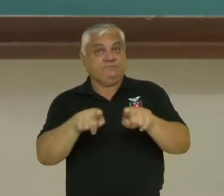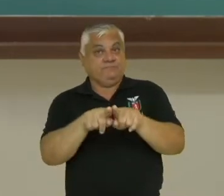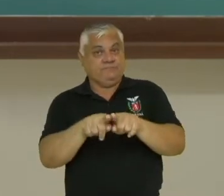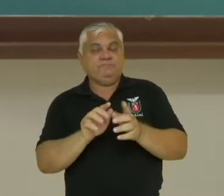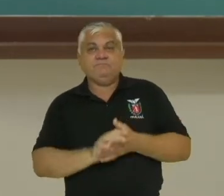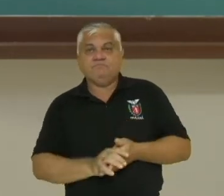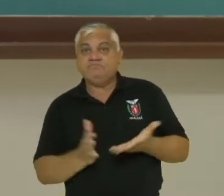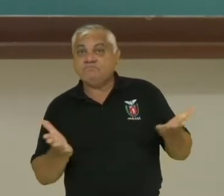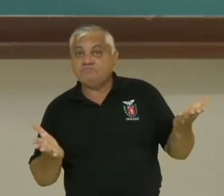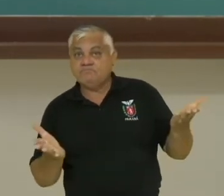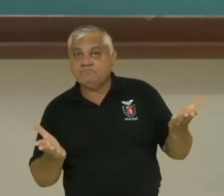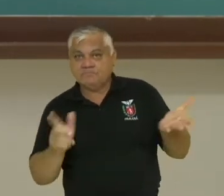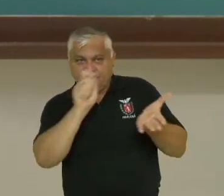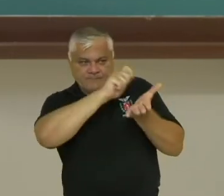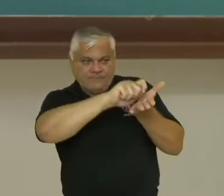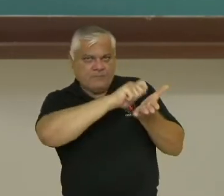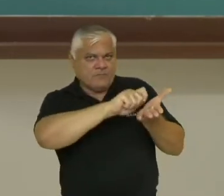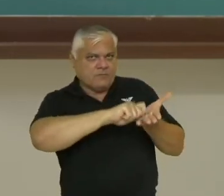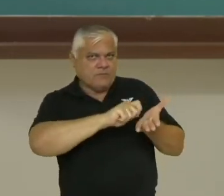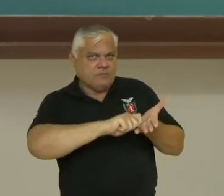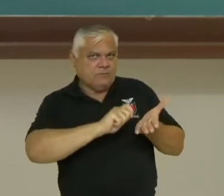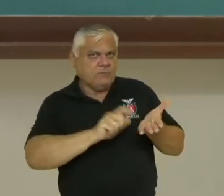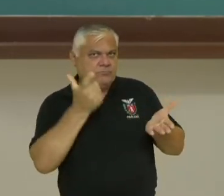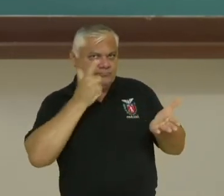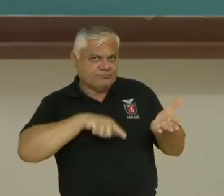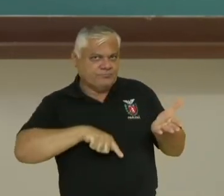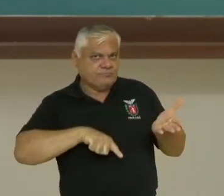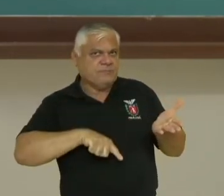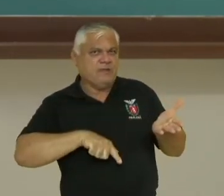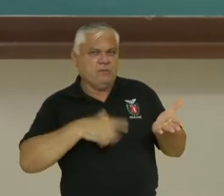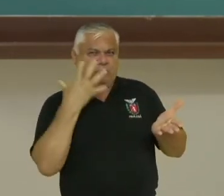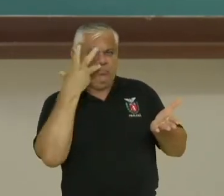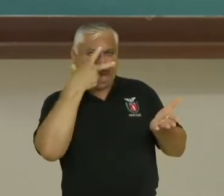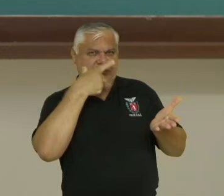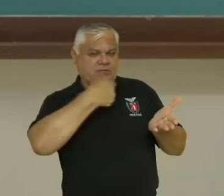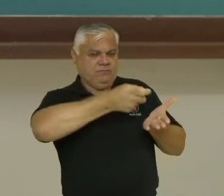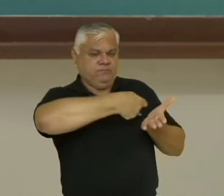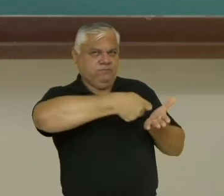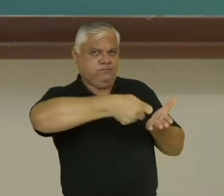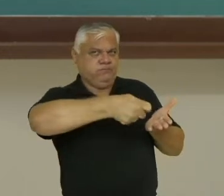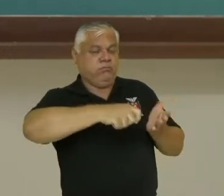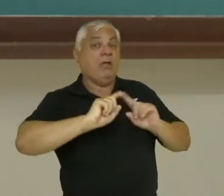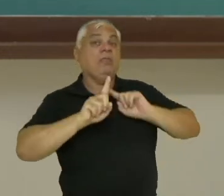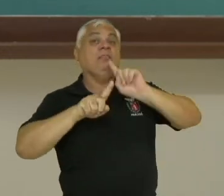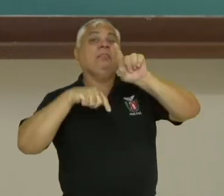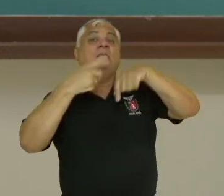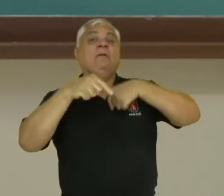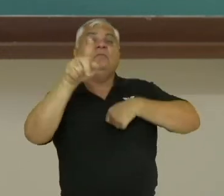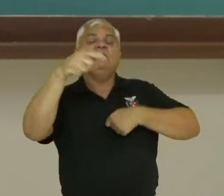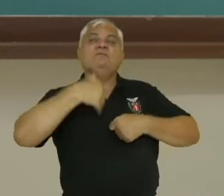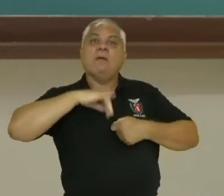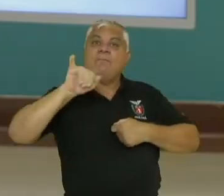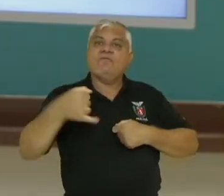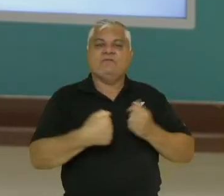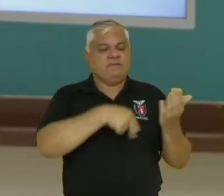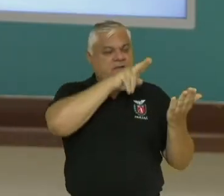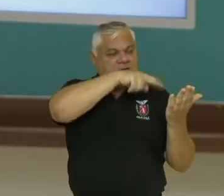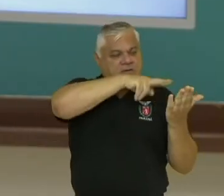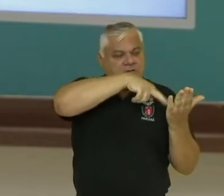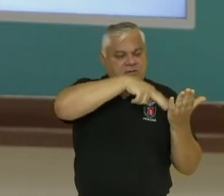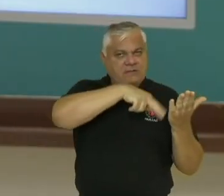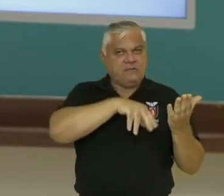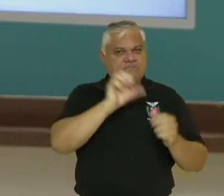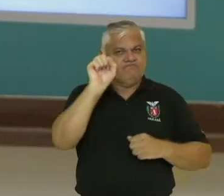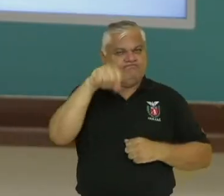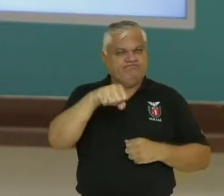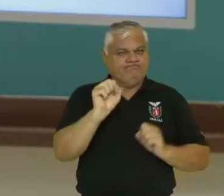Retornamos. E aí, você anotou no seu caderno essa atividade? Letra bem bonita? Para depois você retomar os seus estudos? Com certeza